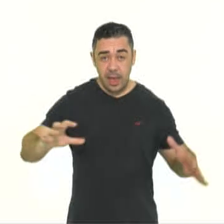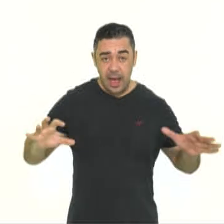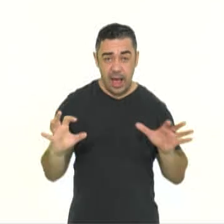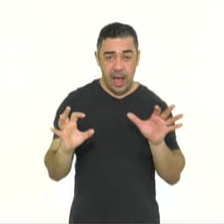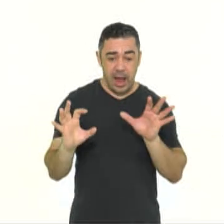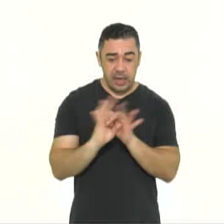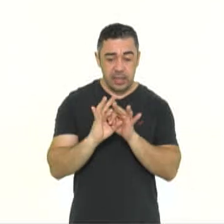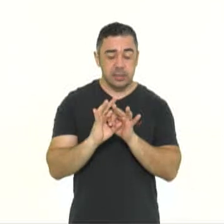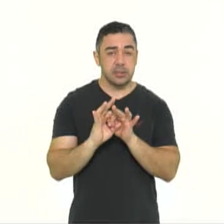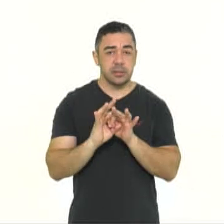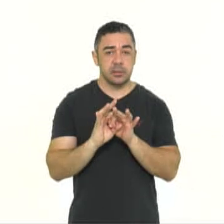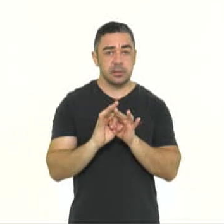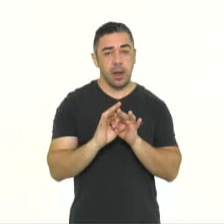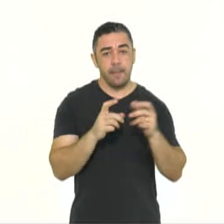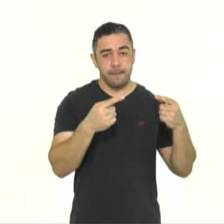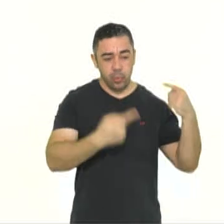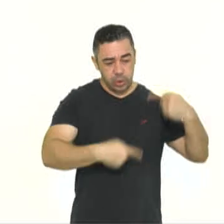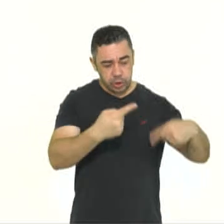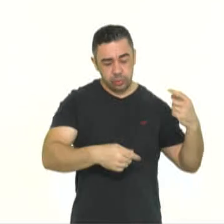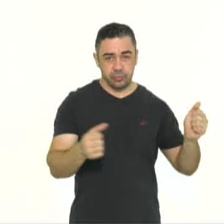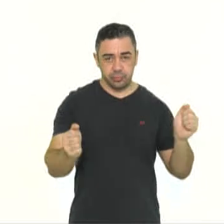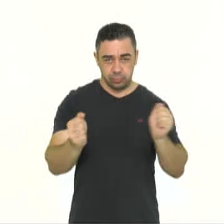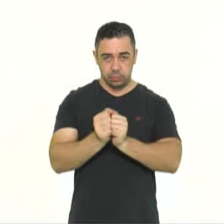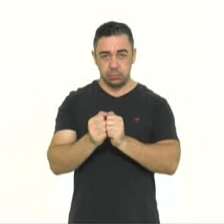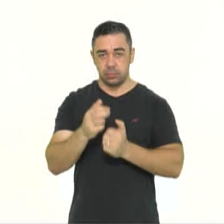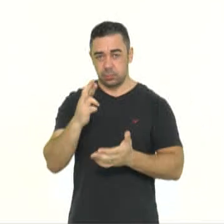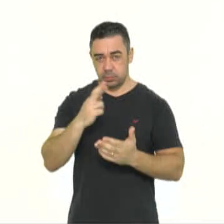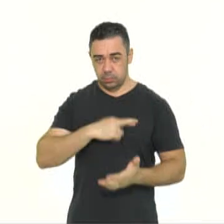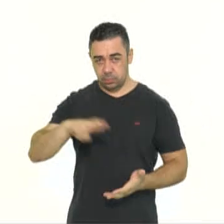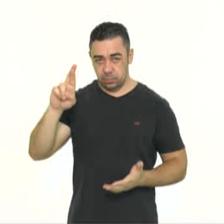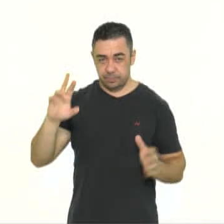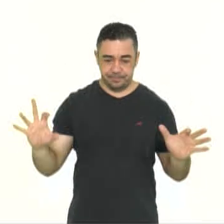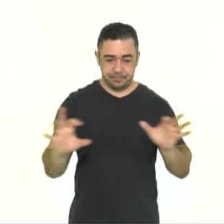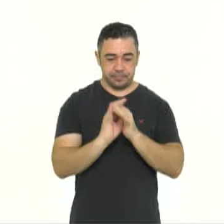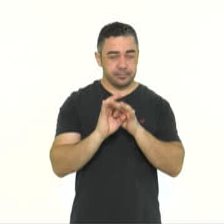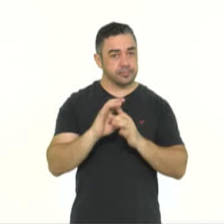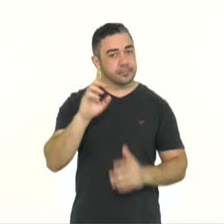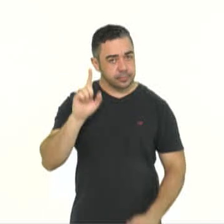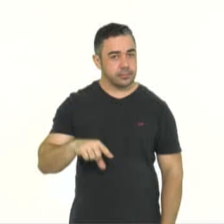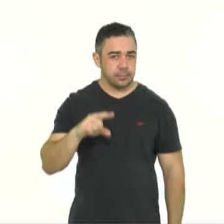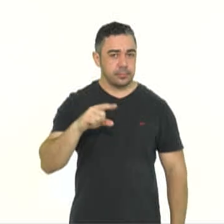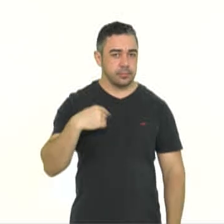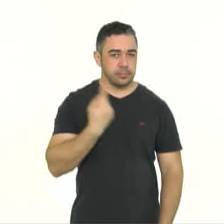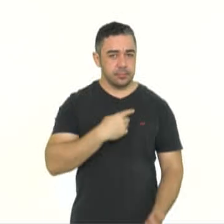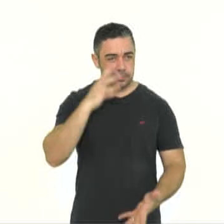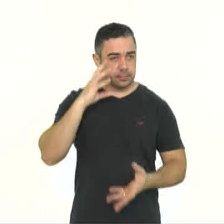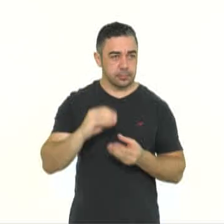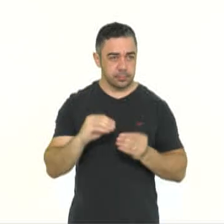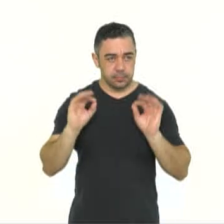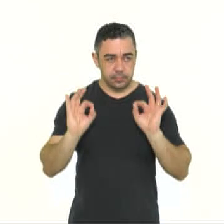poder político com o poder religioso. Isso que nos interessa entender aqui.